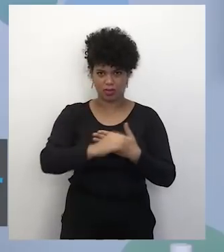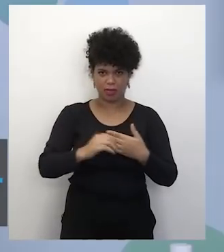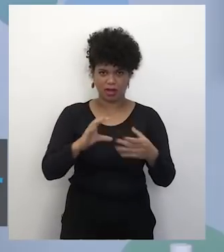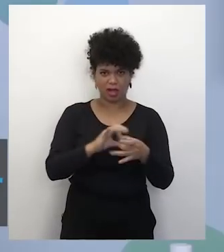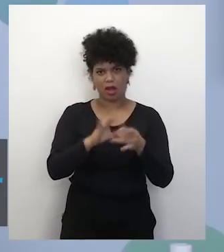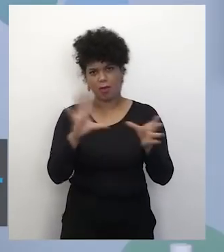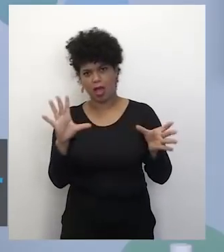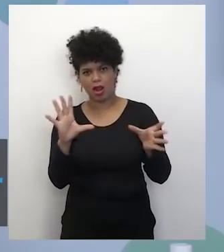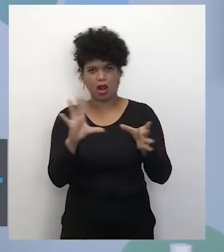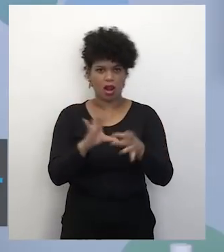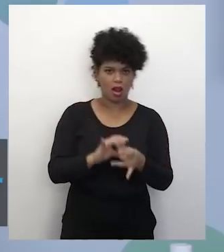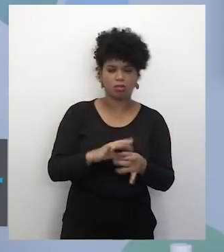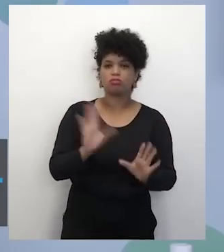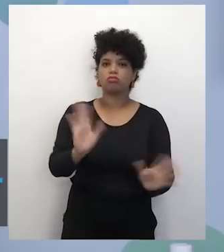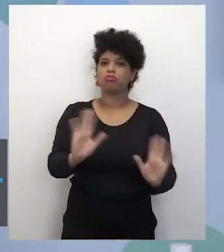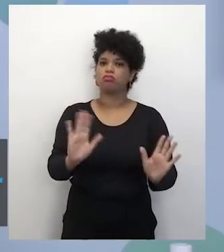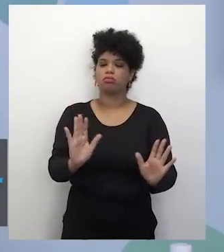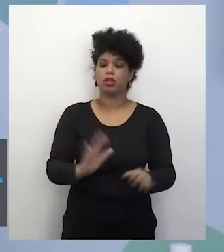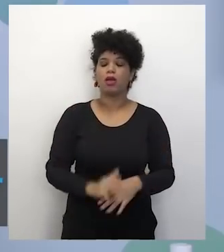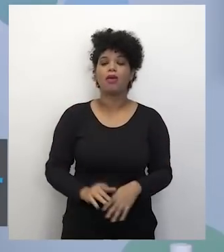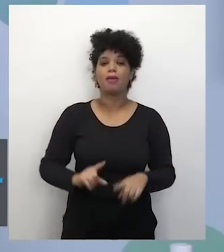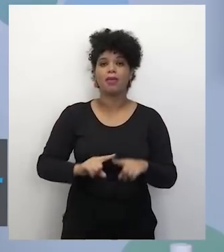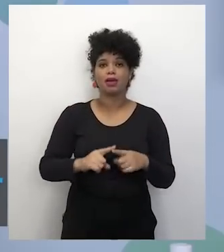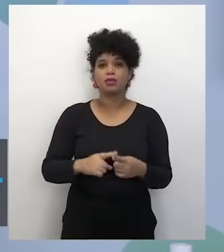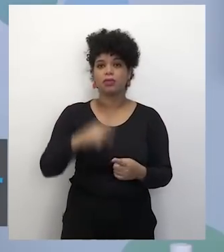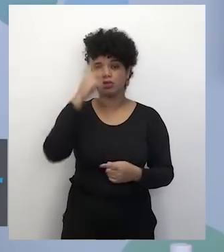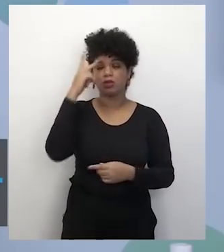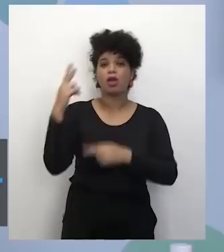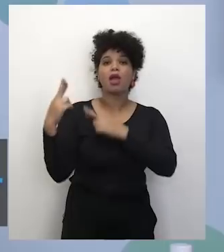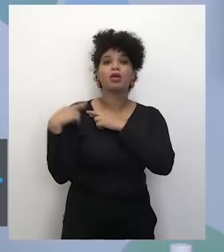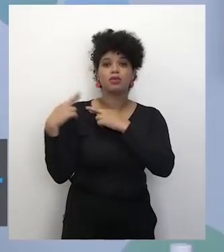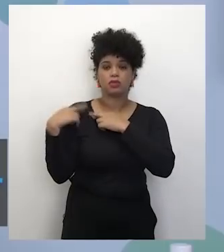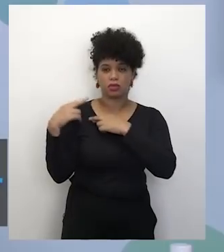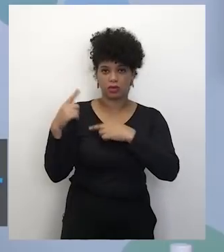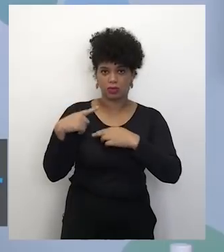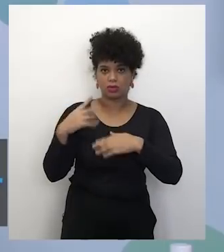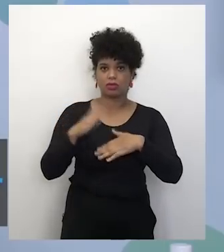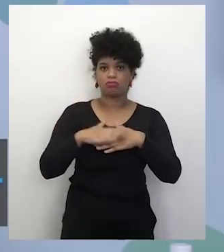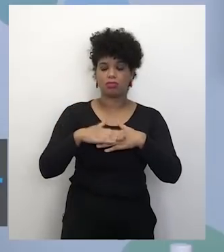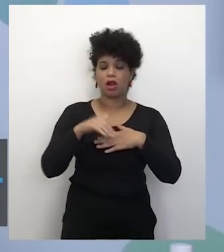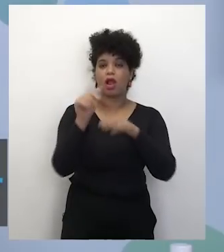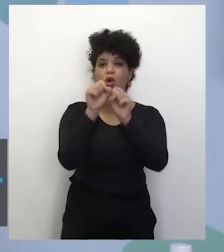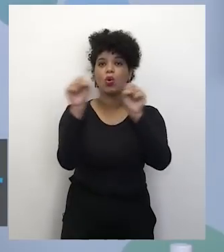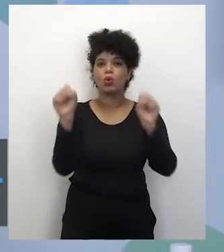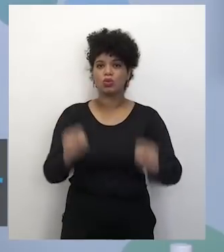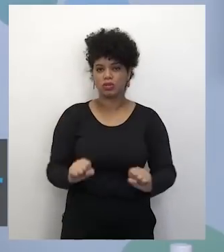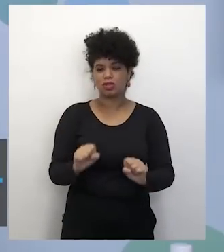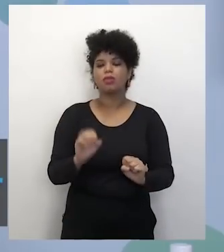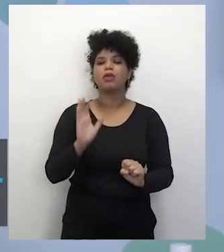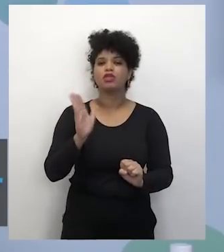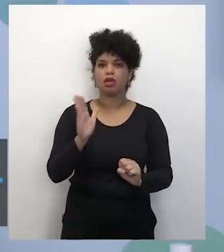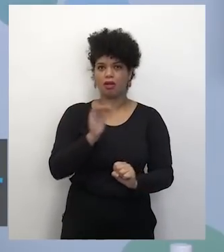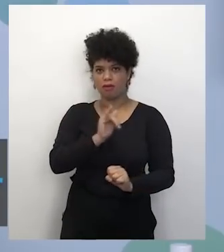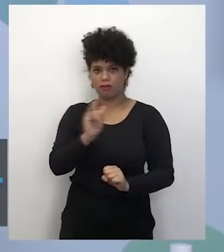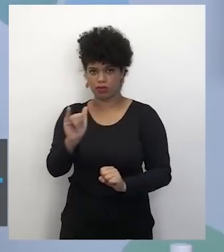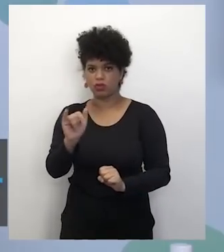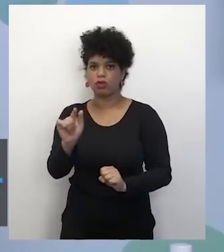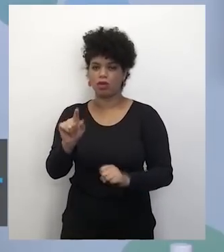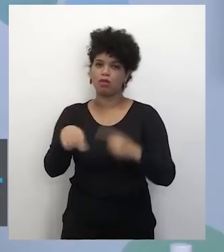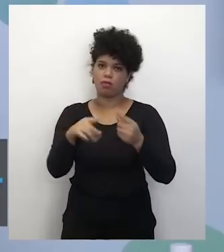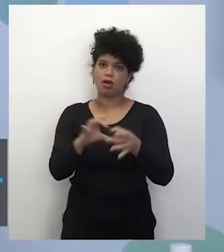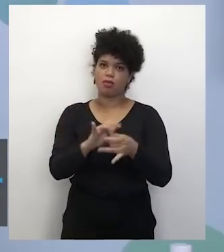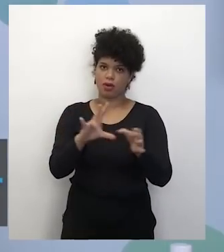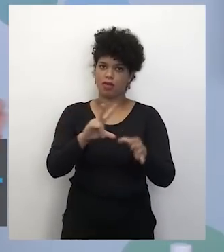abre o sistema, mas o pessoal que abre o sistema, que mexe o sistema, já foi notificado. Então, a gente